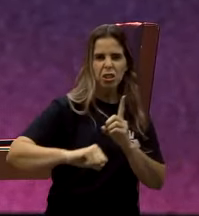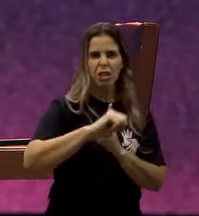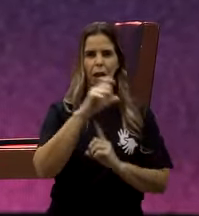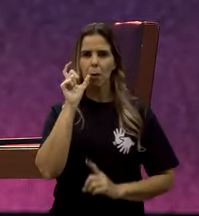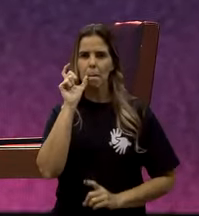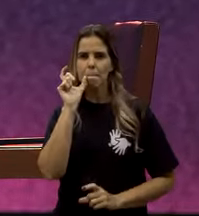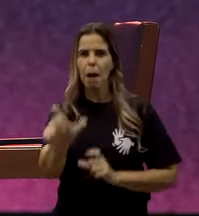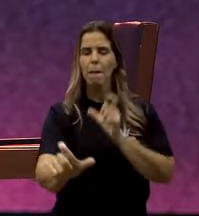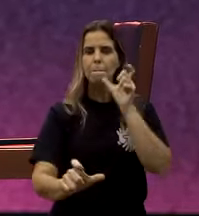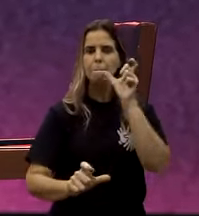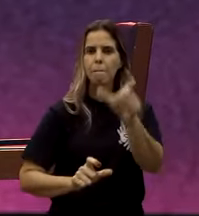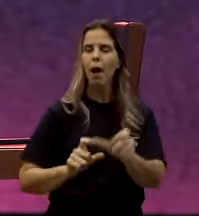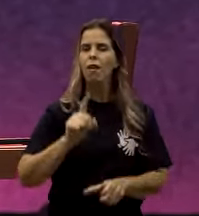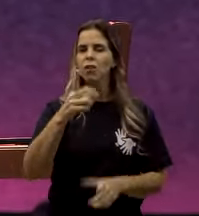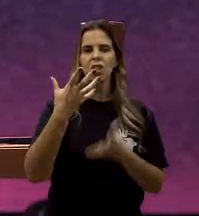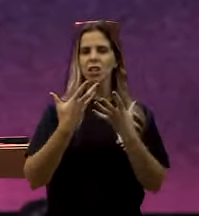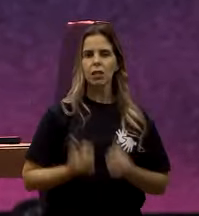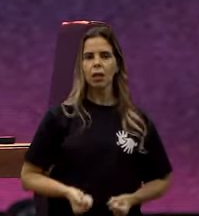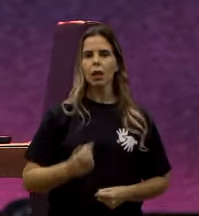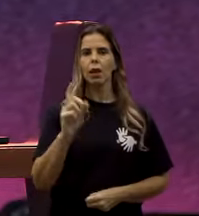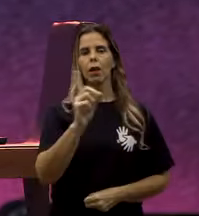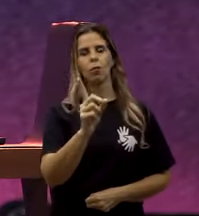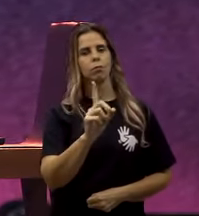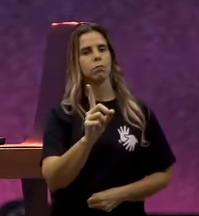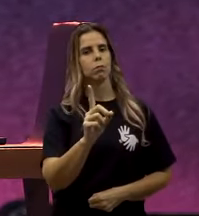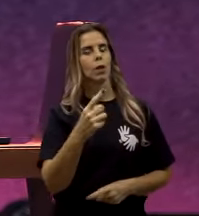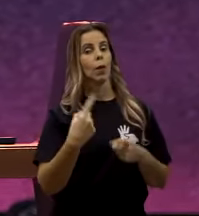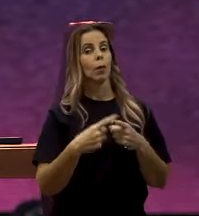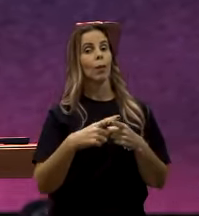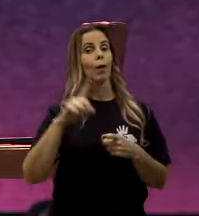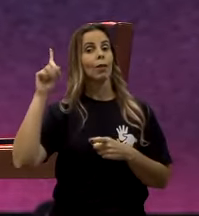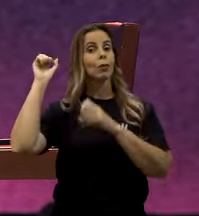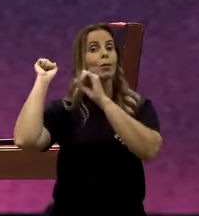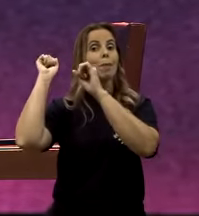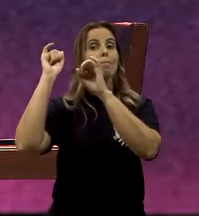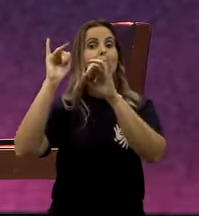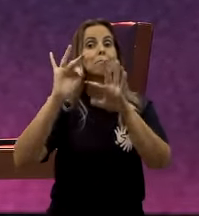nome escrito no livro da vida tem coisa grande de Deus pra tua casa